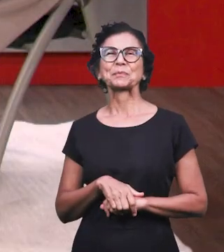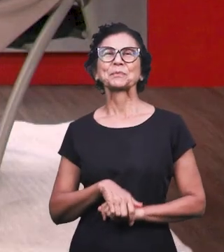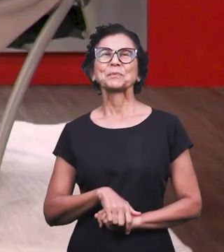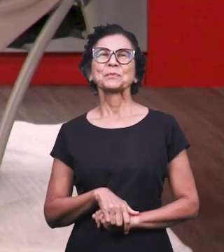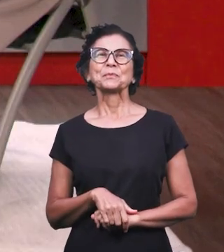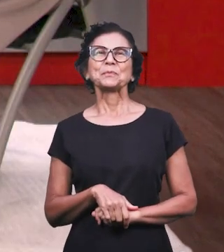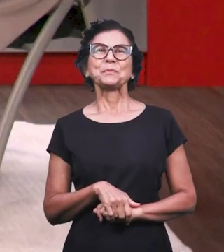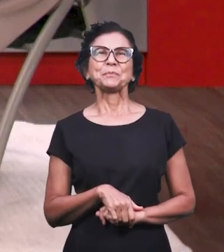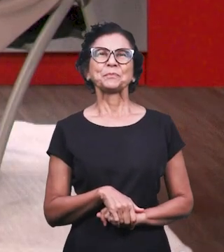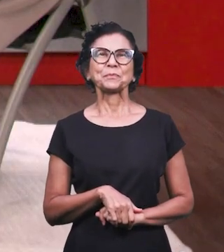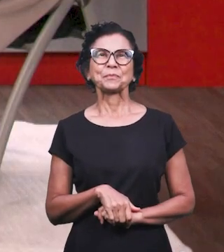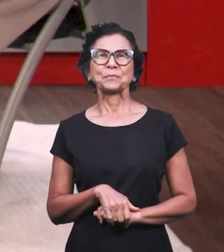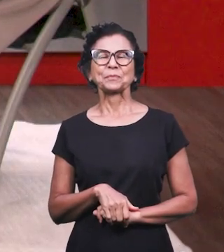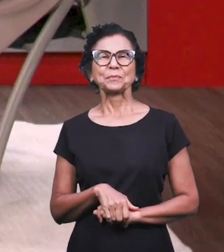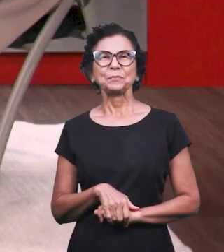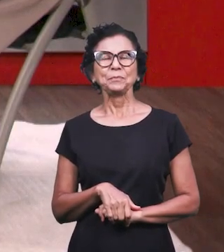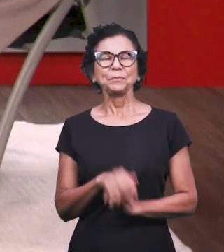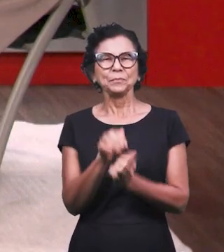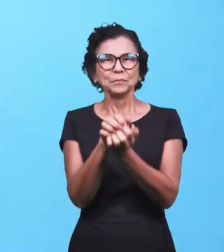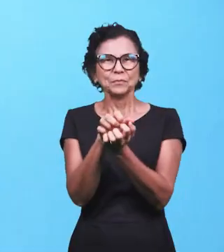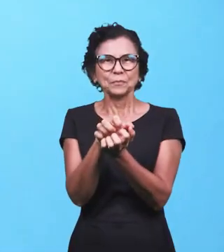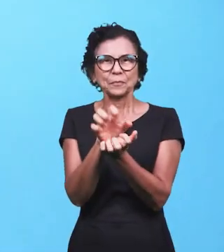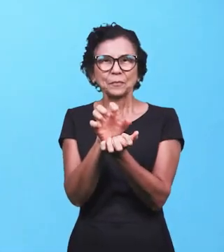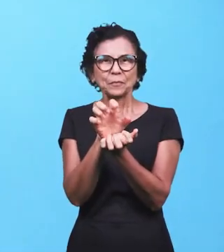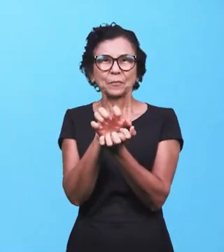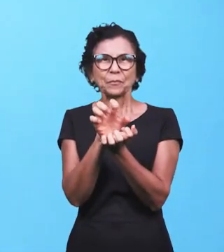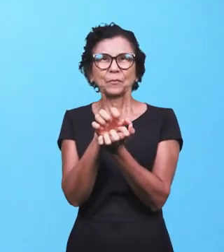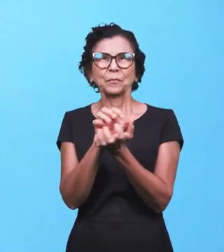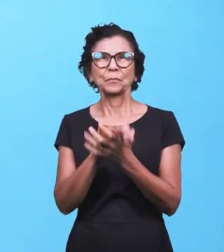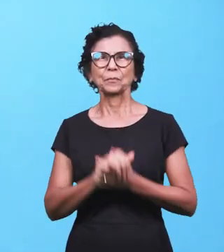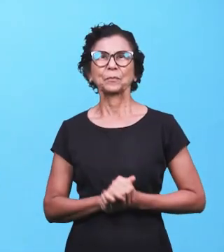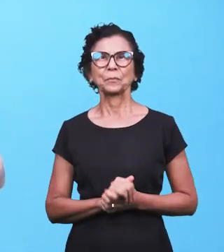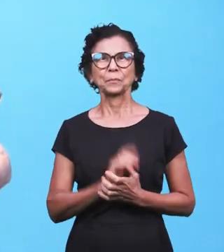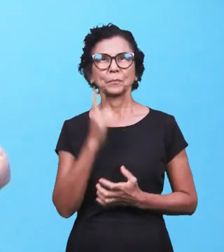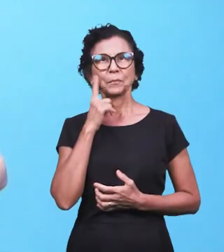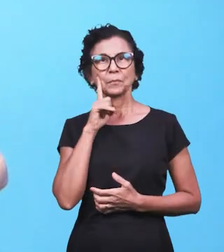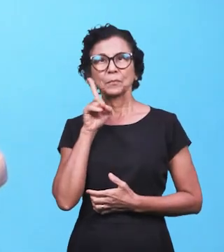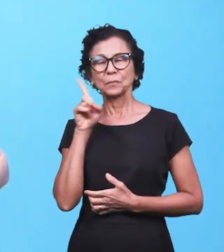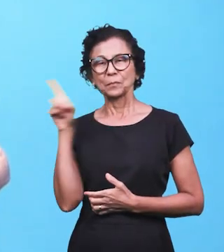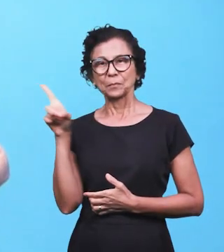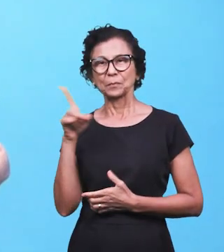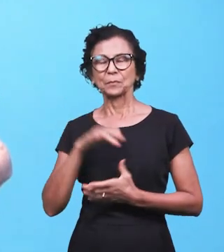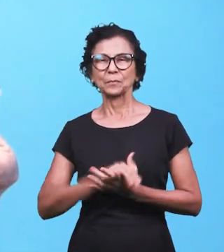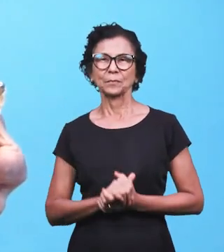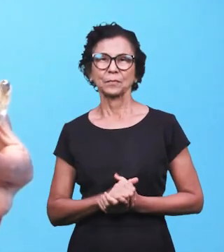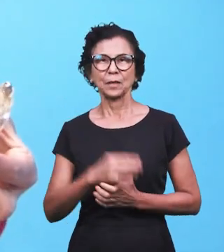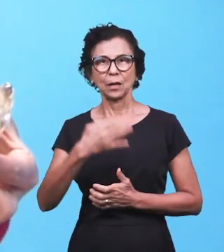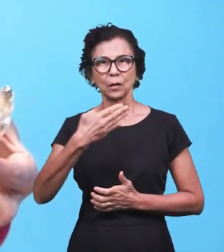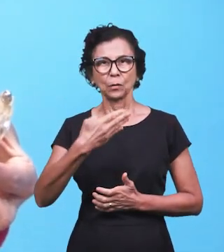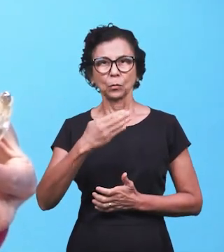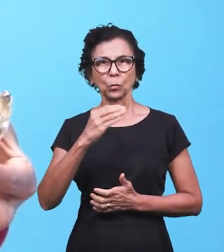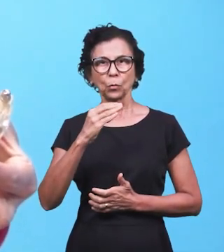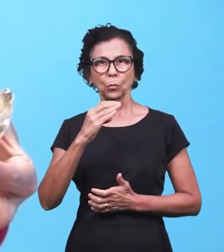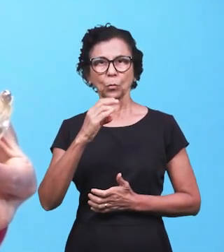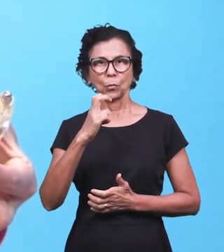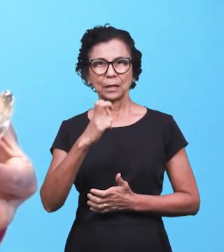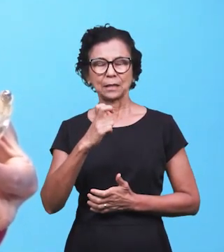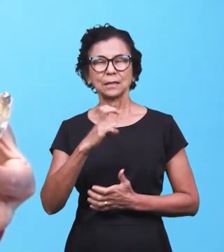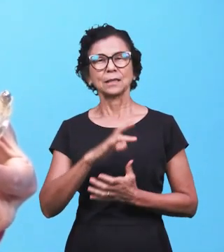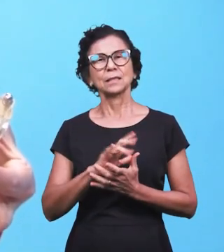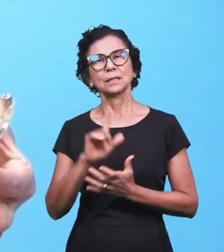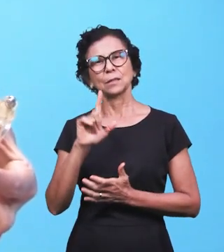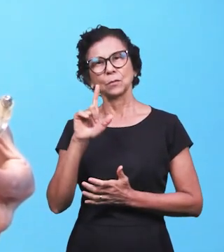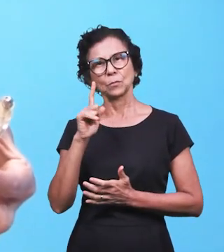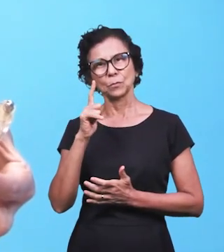um modelo, tá? Um manequim. Você vai pegar a escova de dente e inclinar ela 45 graus em relação aqui à raiz